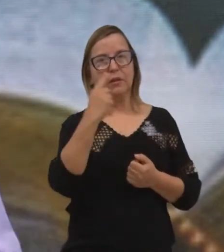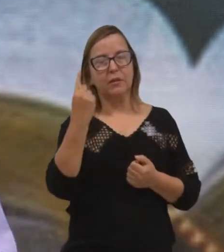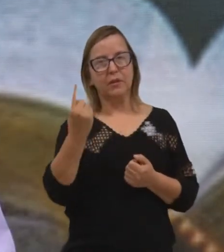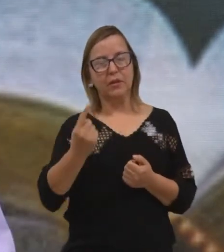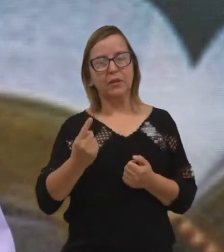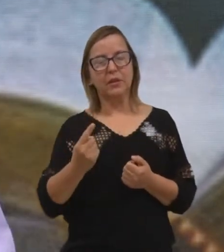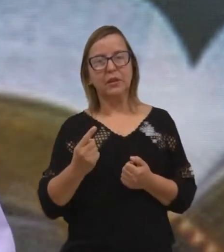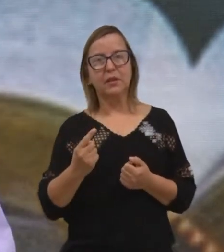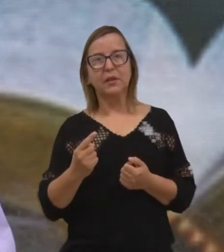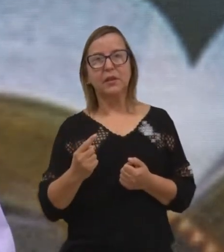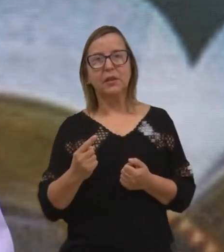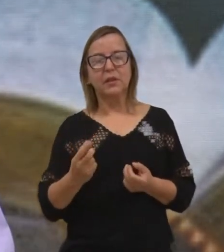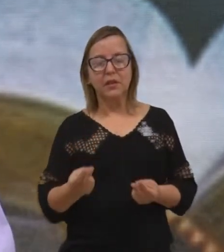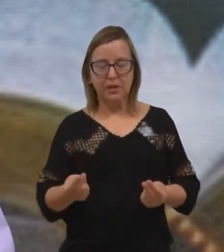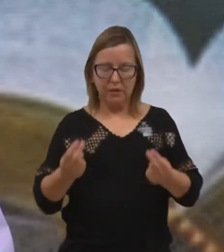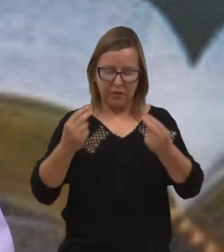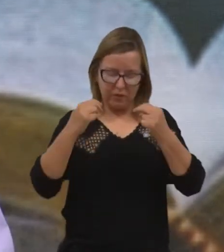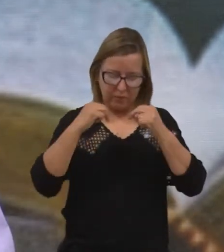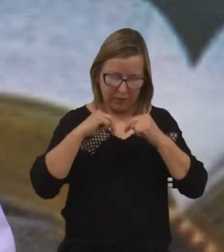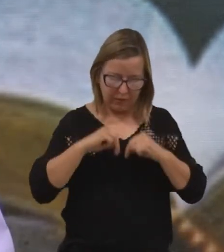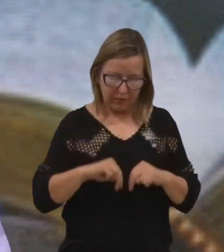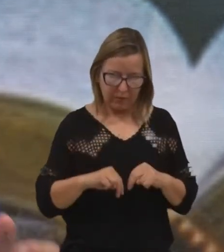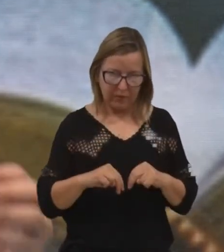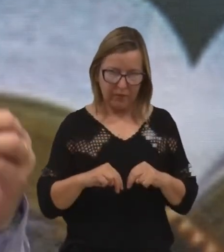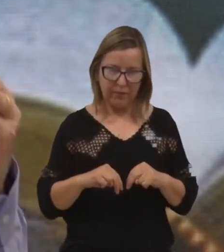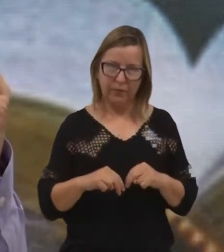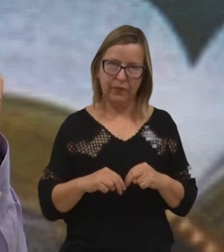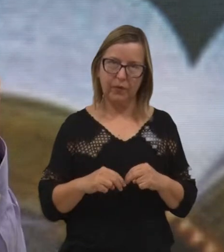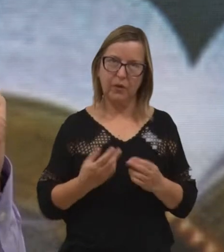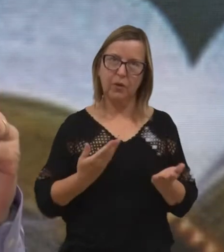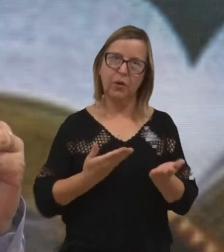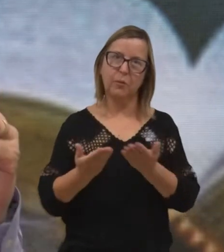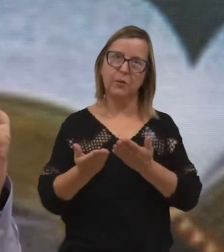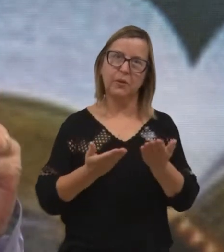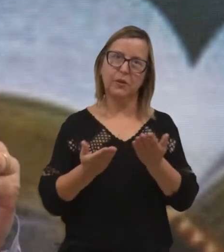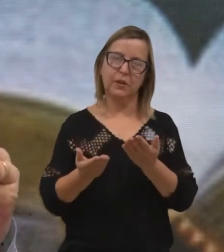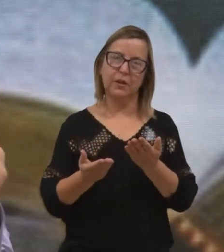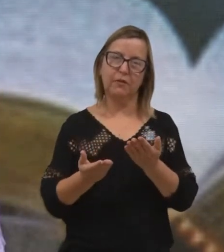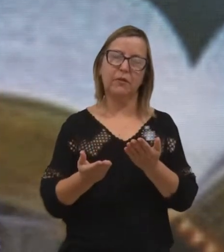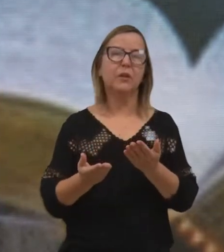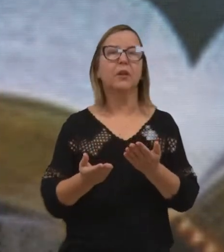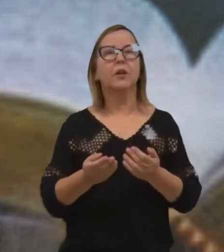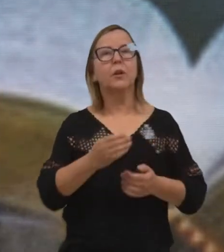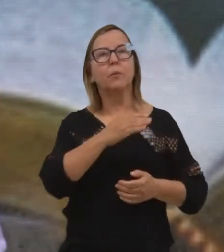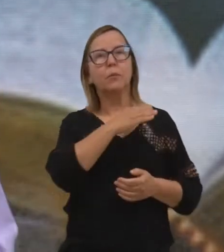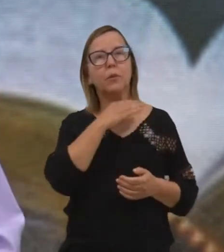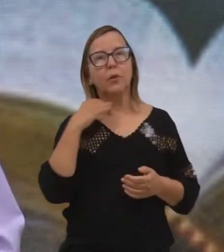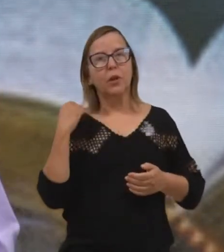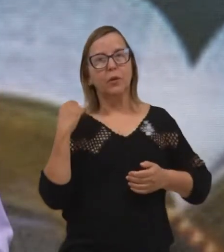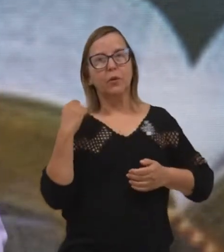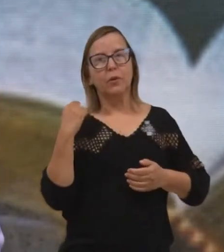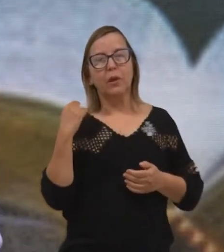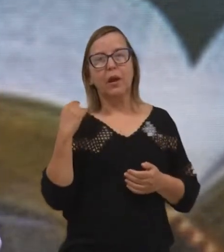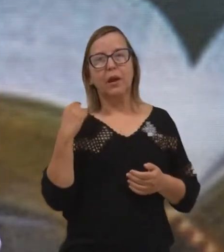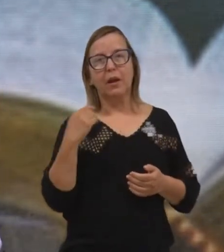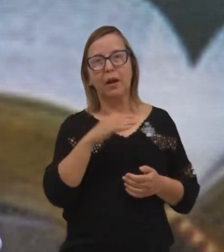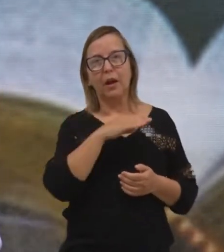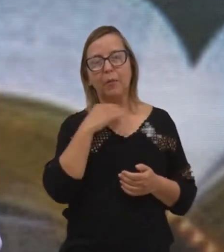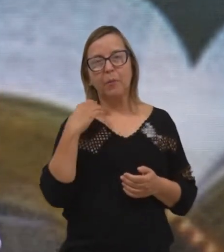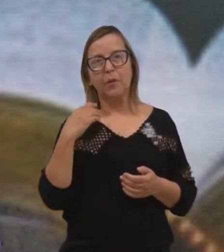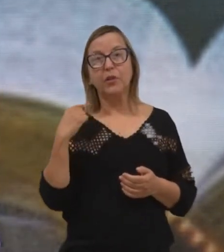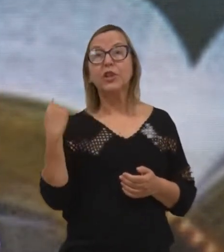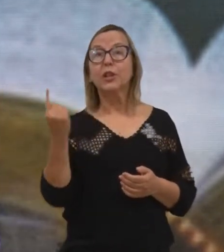se humilhou. Sendo servo, ele morreu a morte que era nossa, e